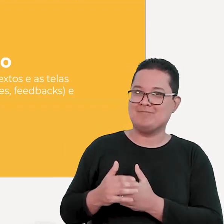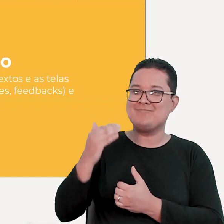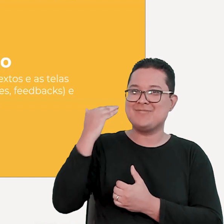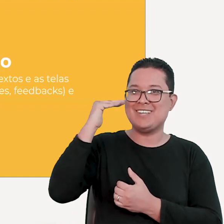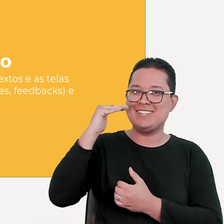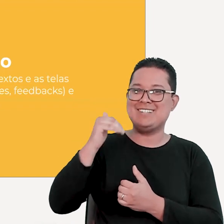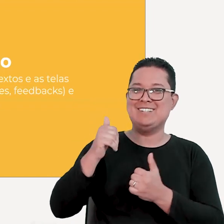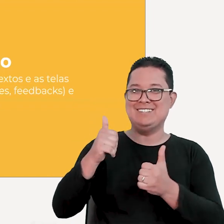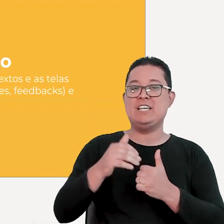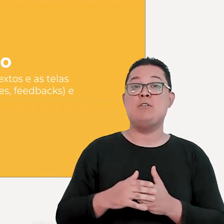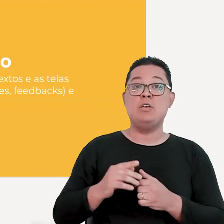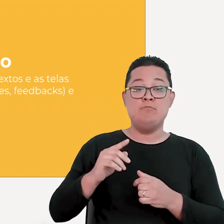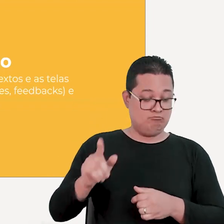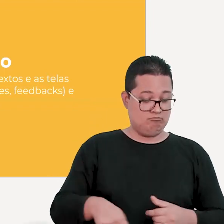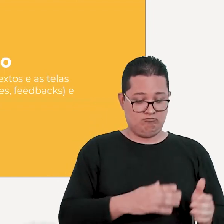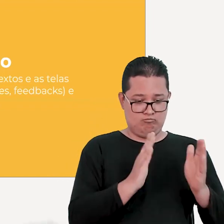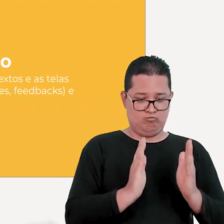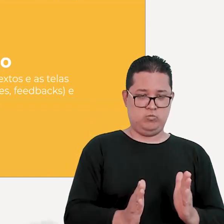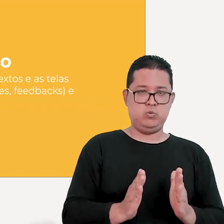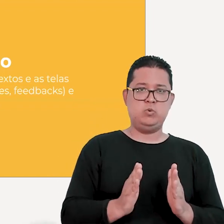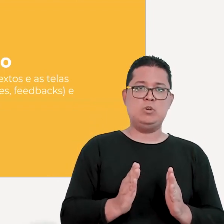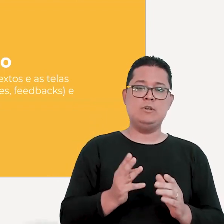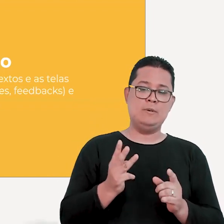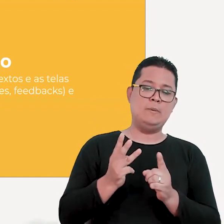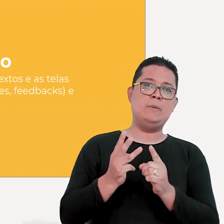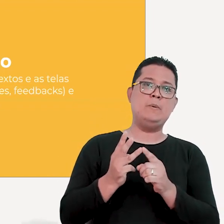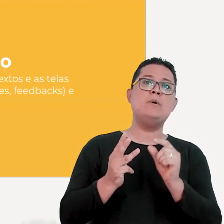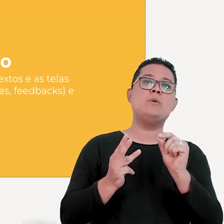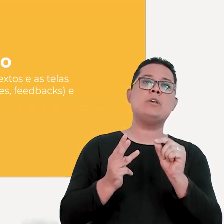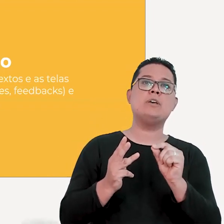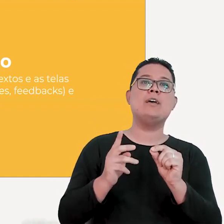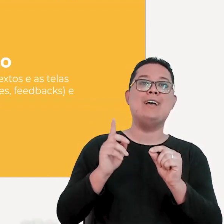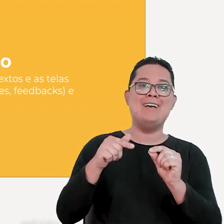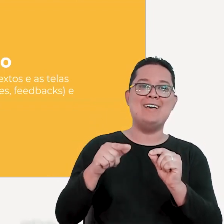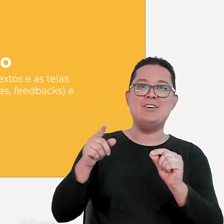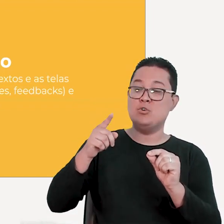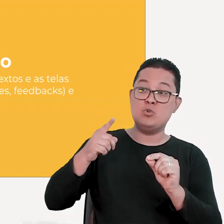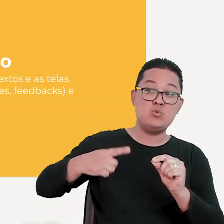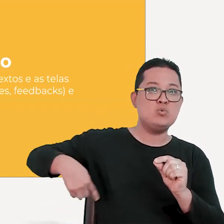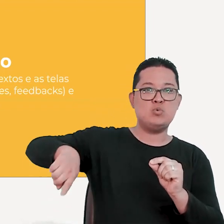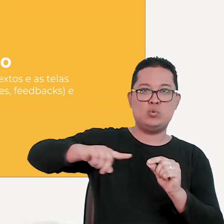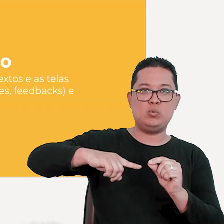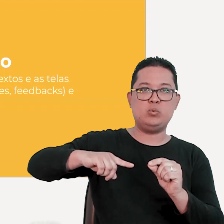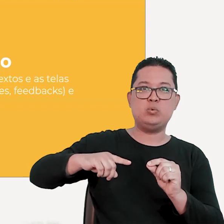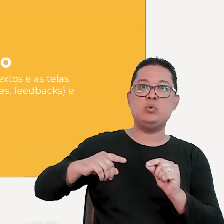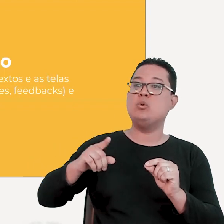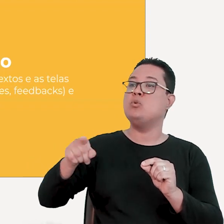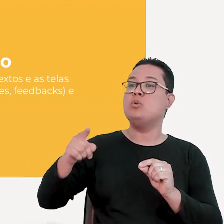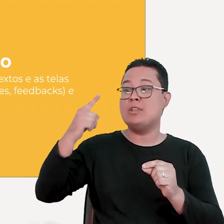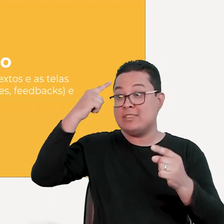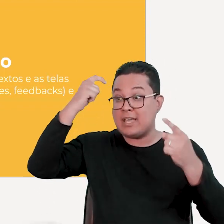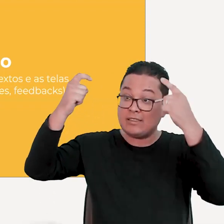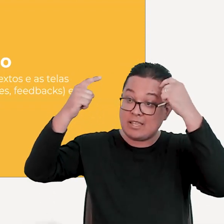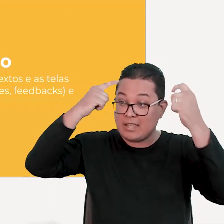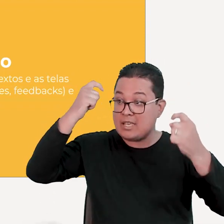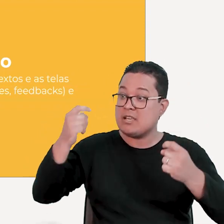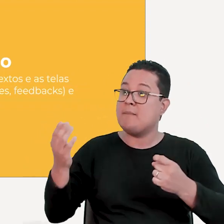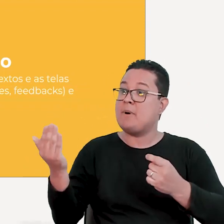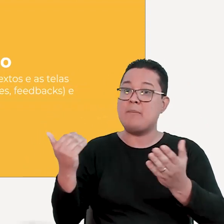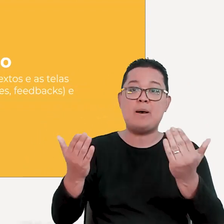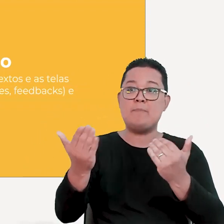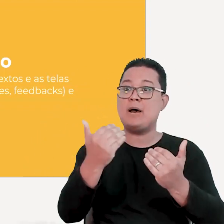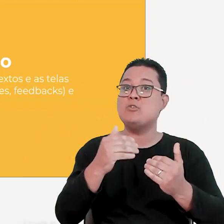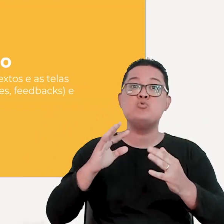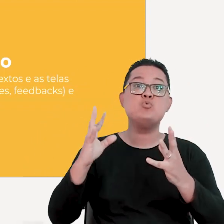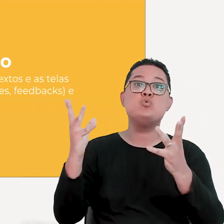sessões de cocriação com a pessoa que vai desenhar e também com os stakeholders, sejam eles o time de produto,